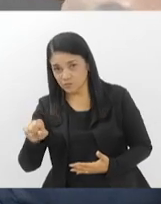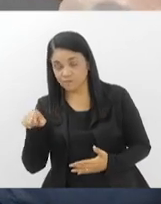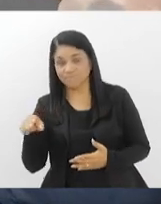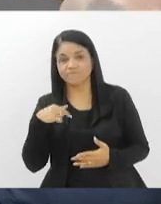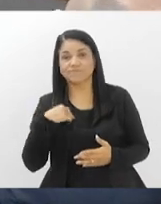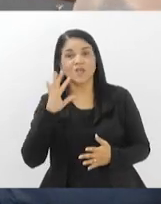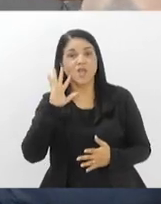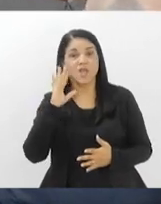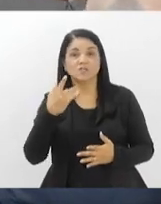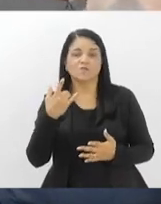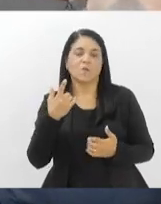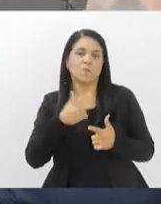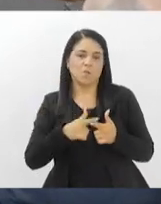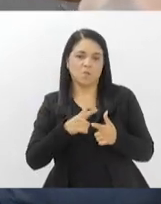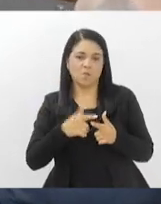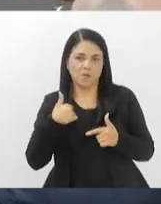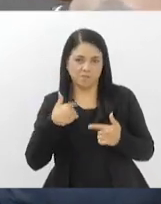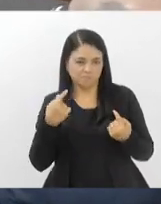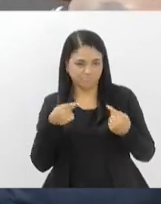minha contradição.